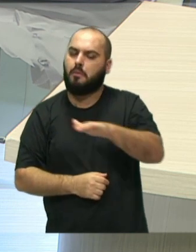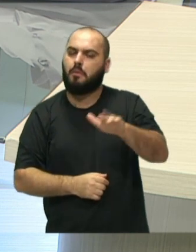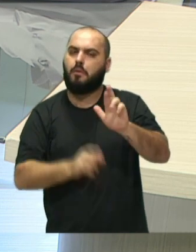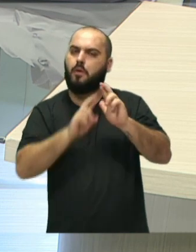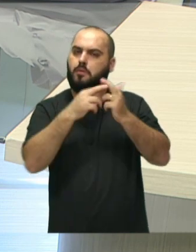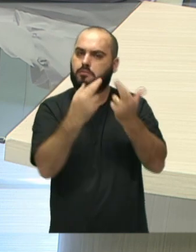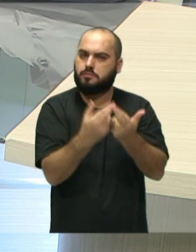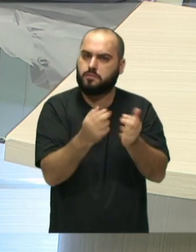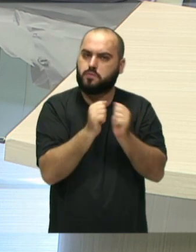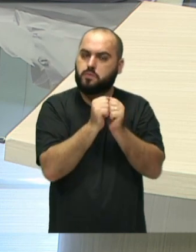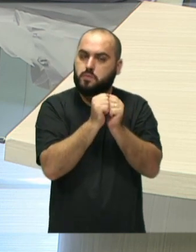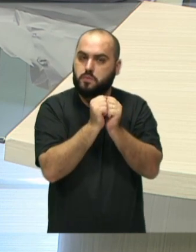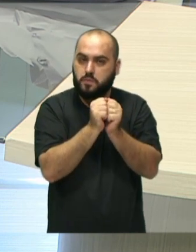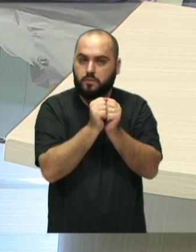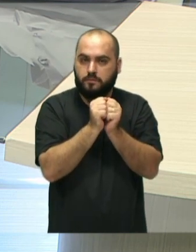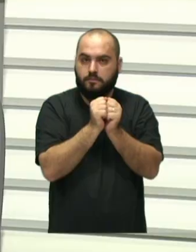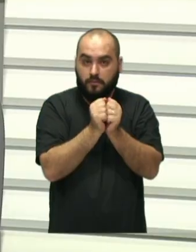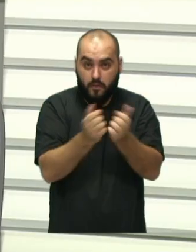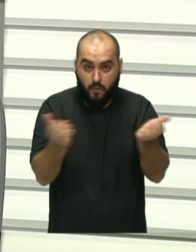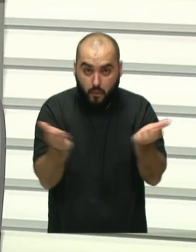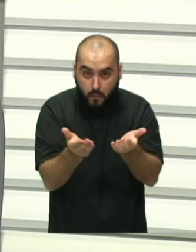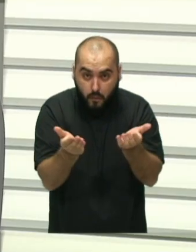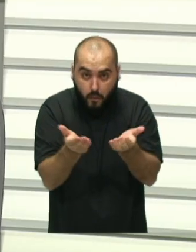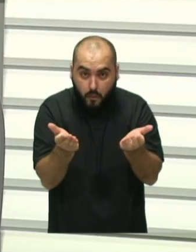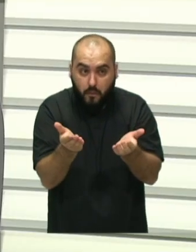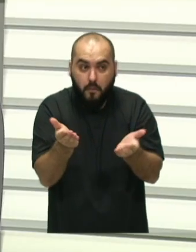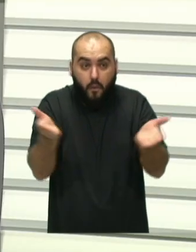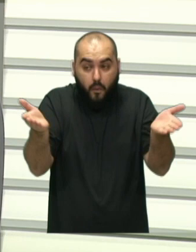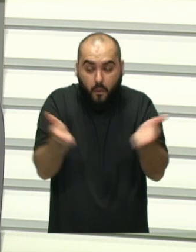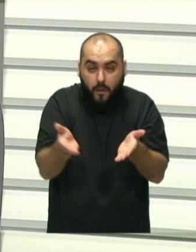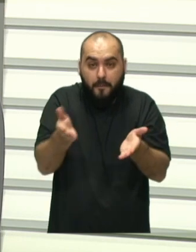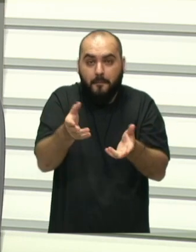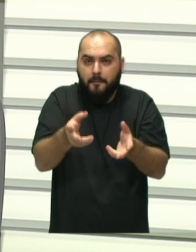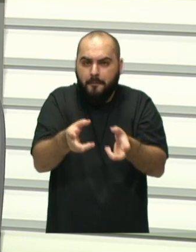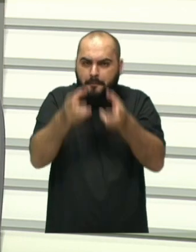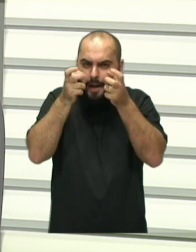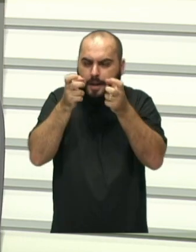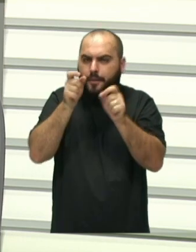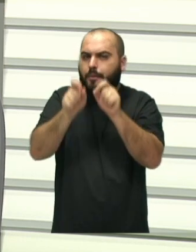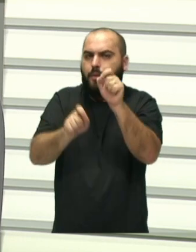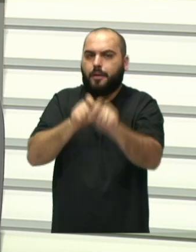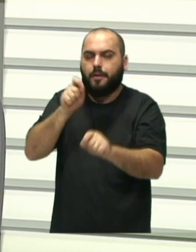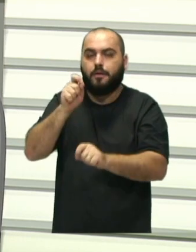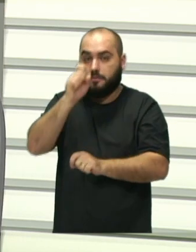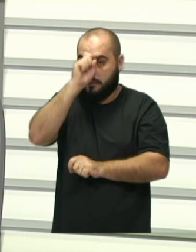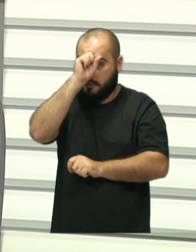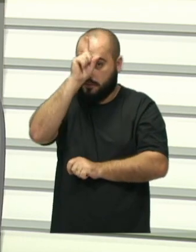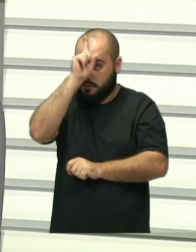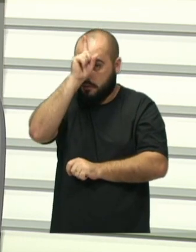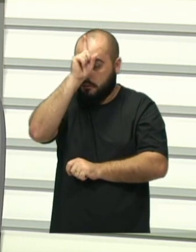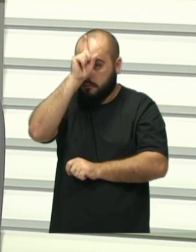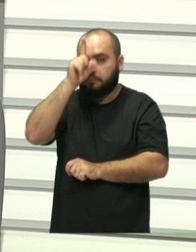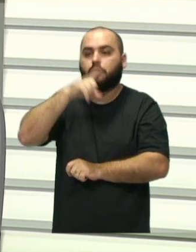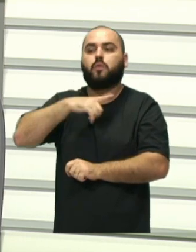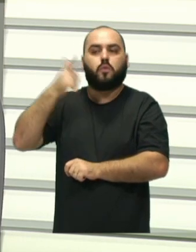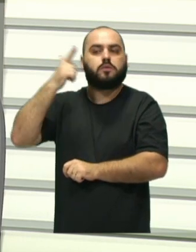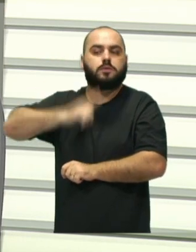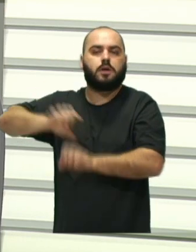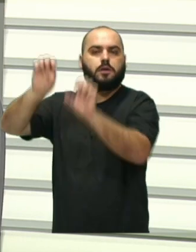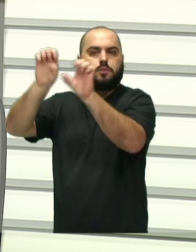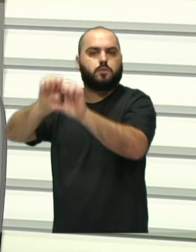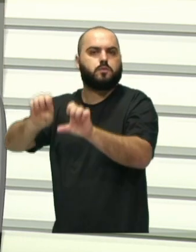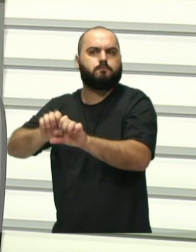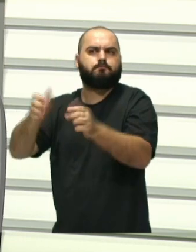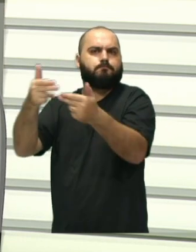e hoje a gente percebe o quanto tem possibilidade do Hospital Pequeno Anjo ser estruturado do